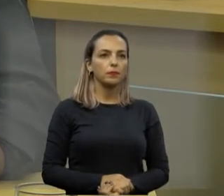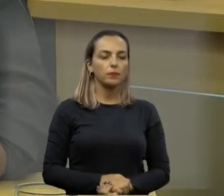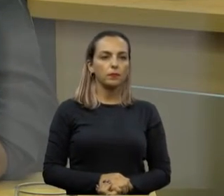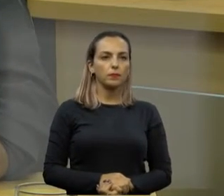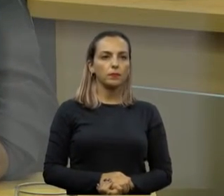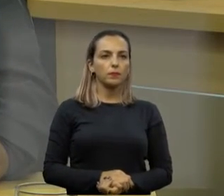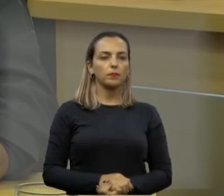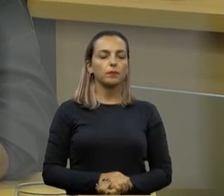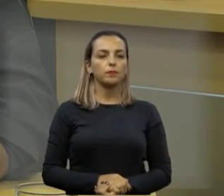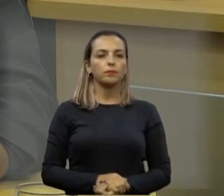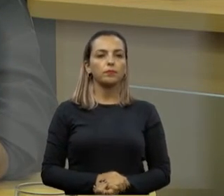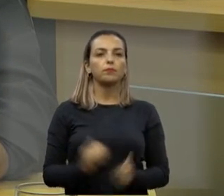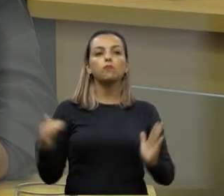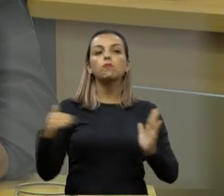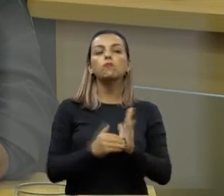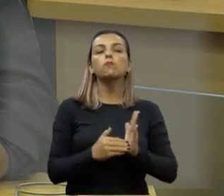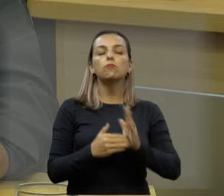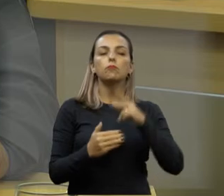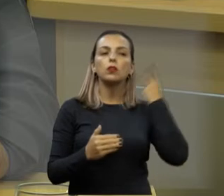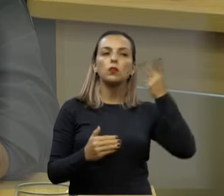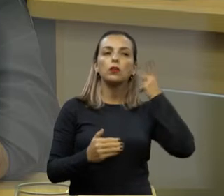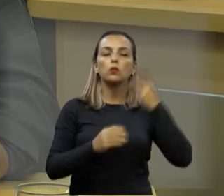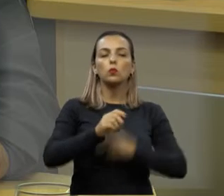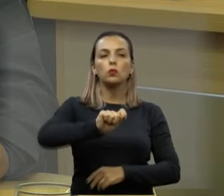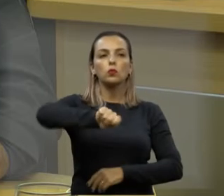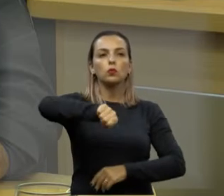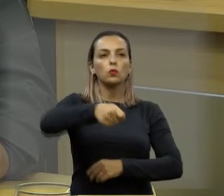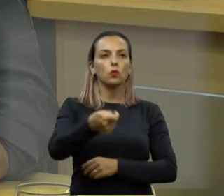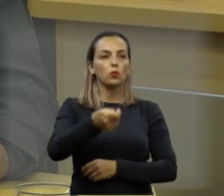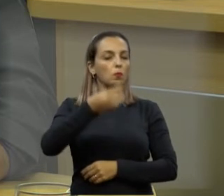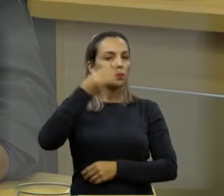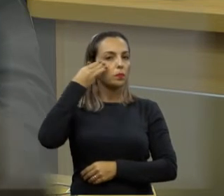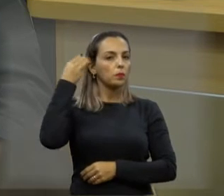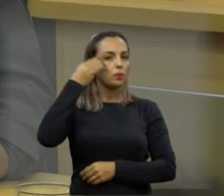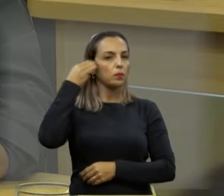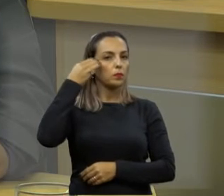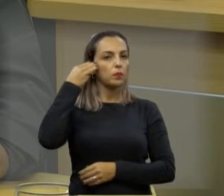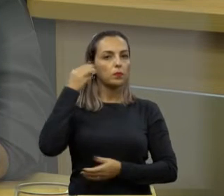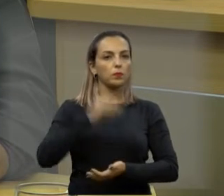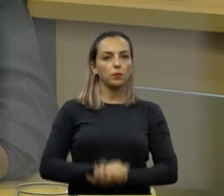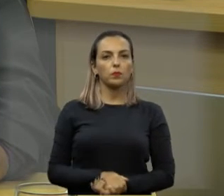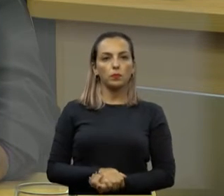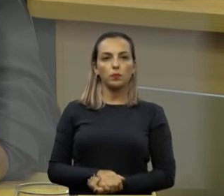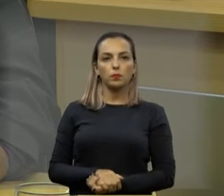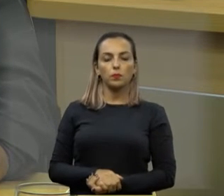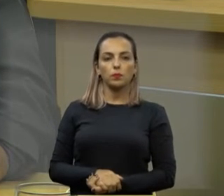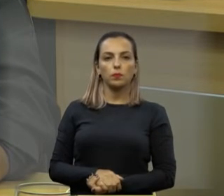o último Vereador usar a palavra Vereador Guilherme branco